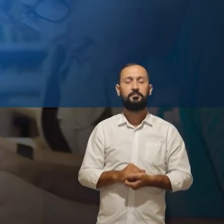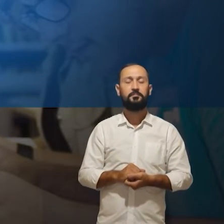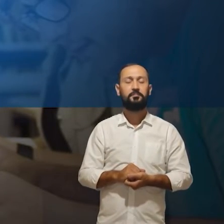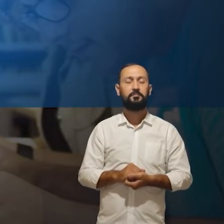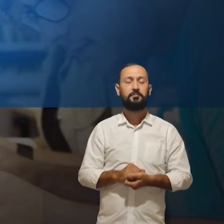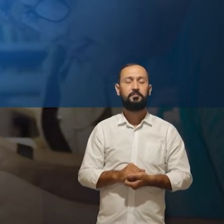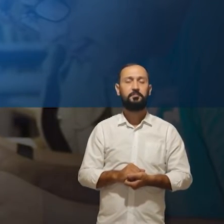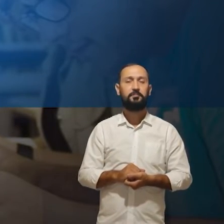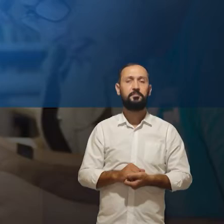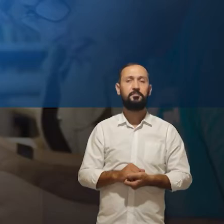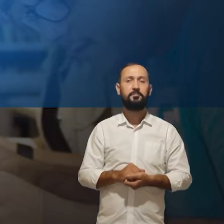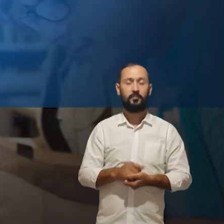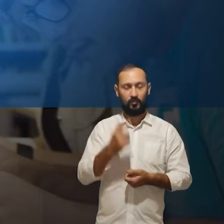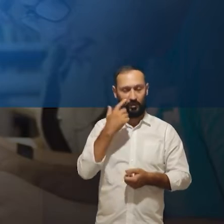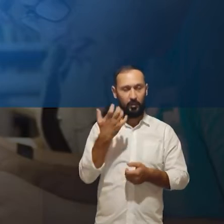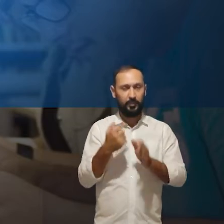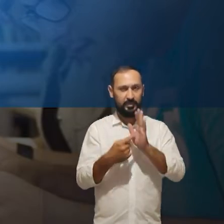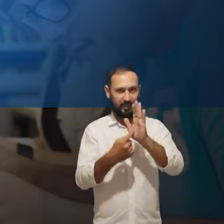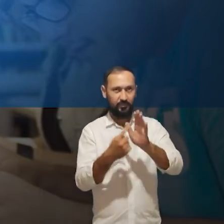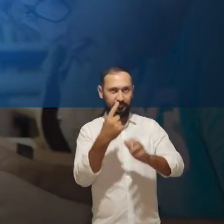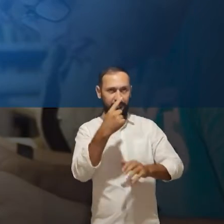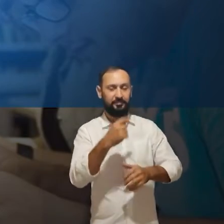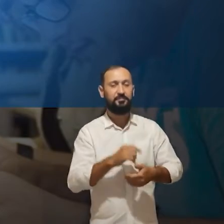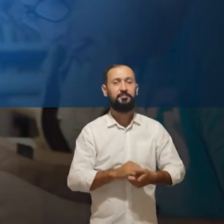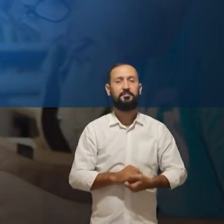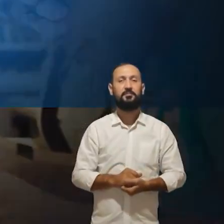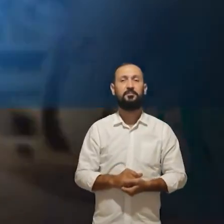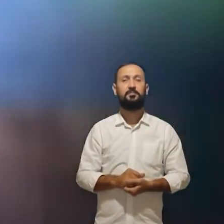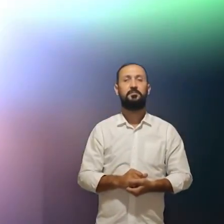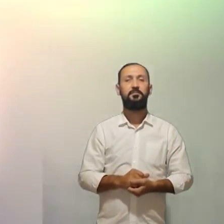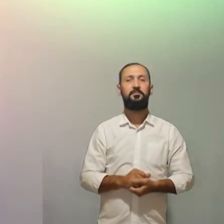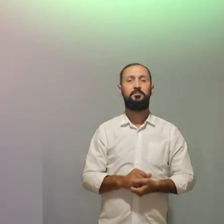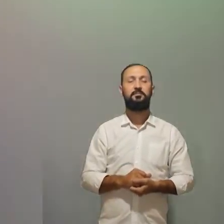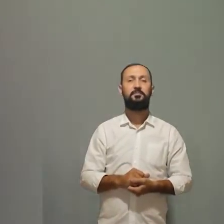bravura, vou mostrar melhor para você aqui, ó.